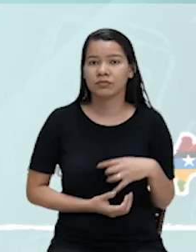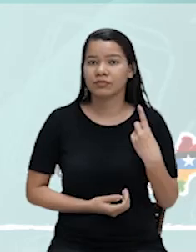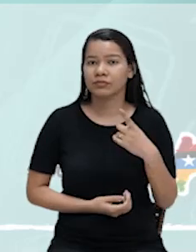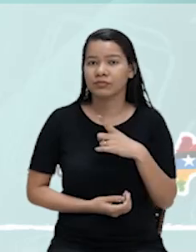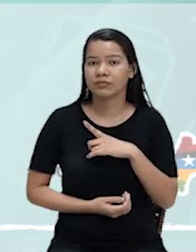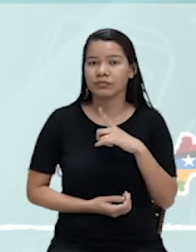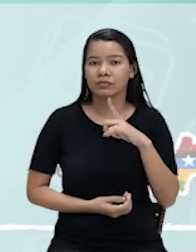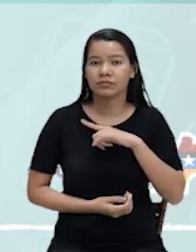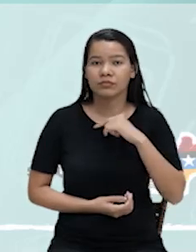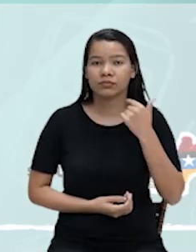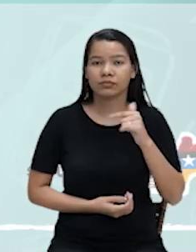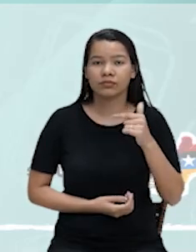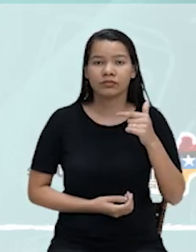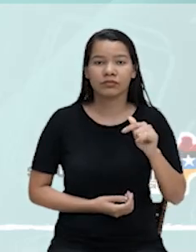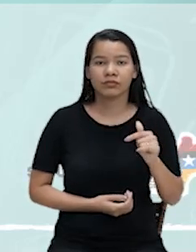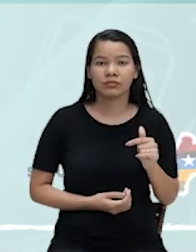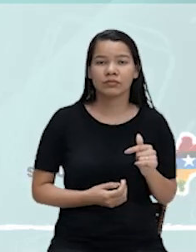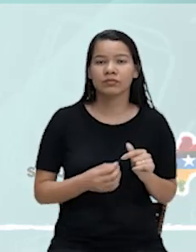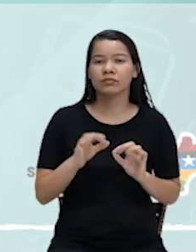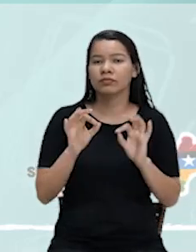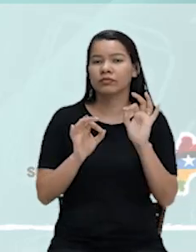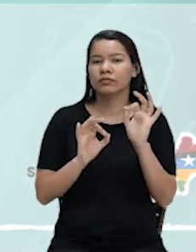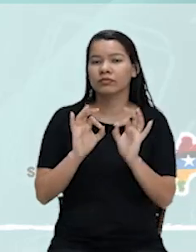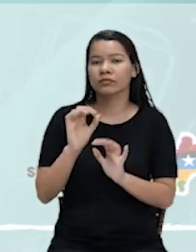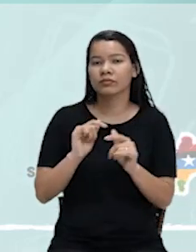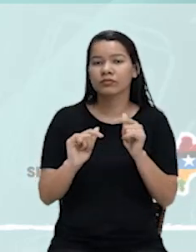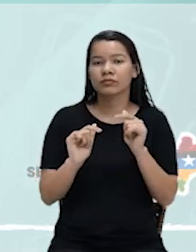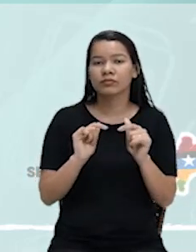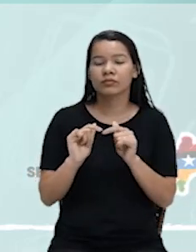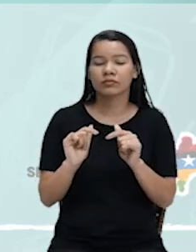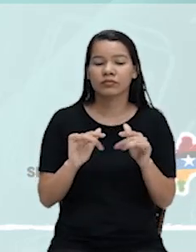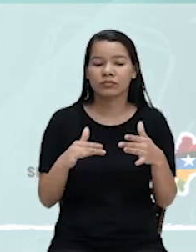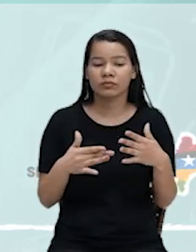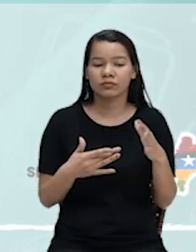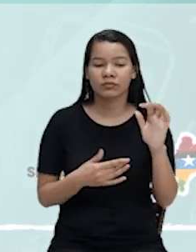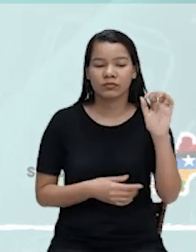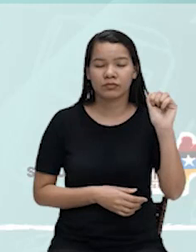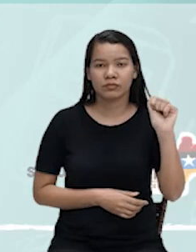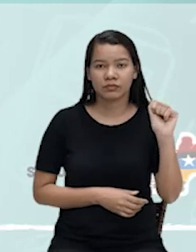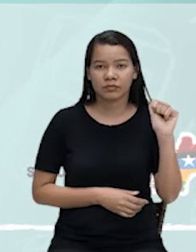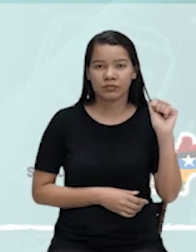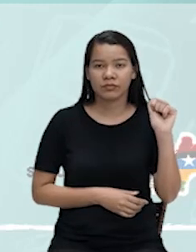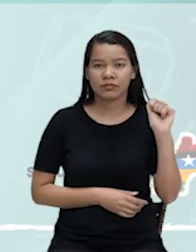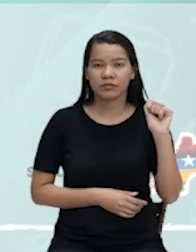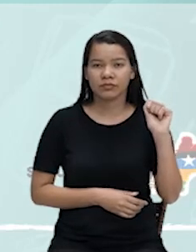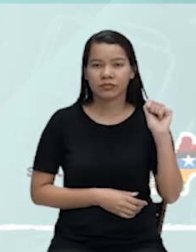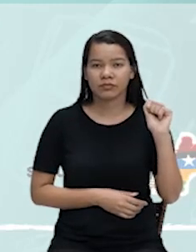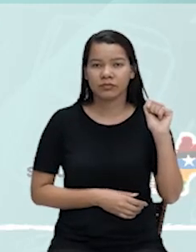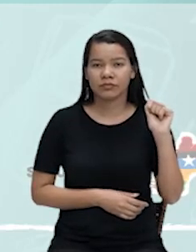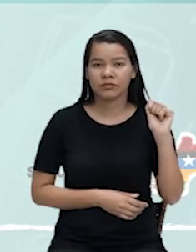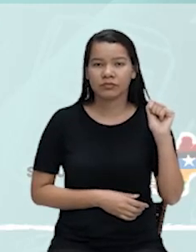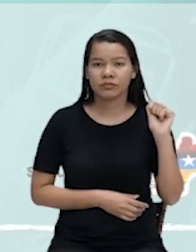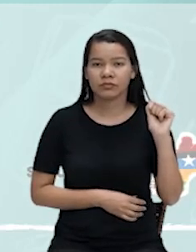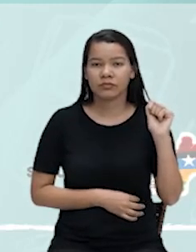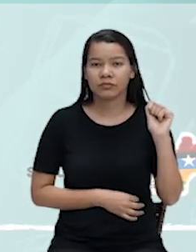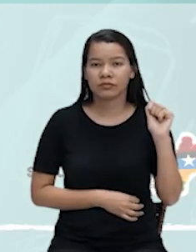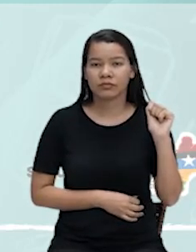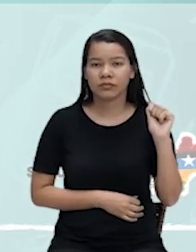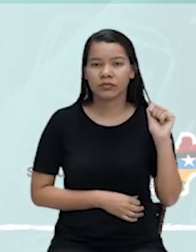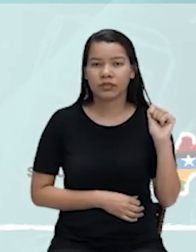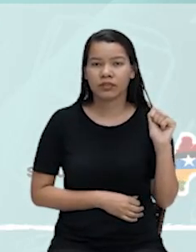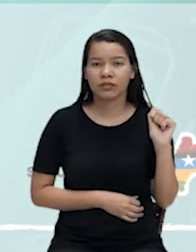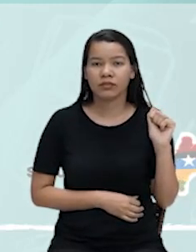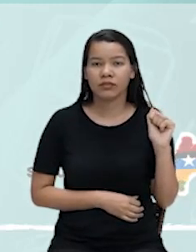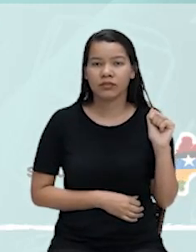não temos transformação química. Então, emissão de luz por um vagalume é um processo químico, certo? É